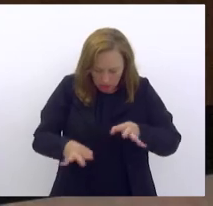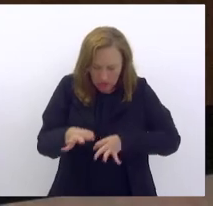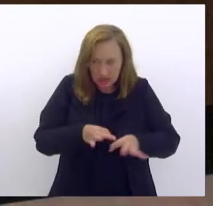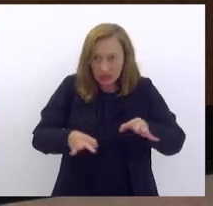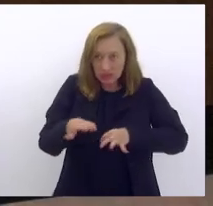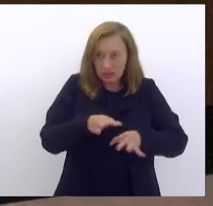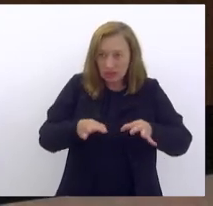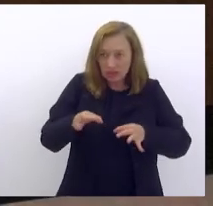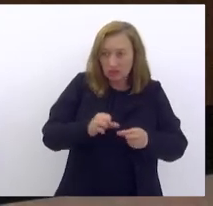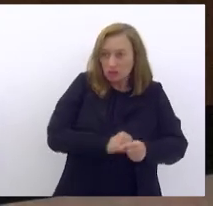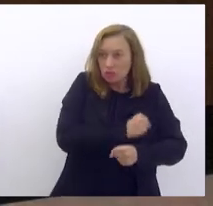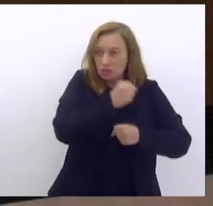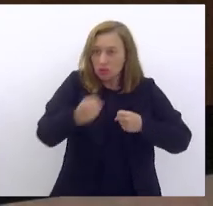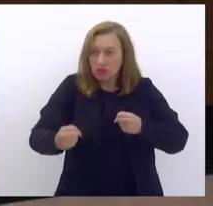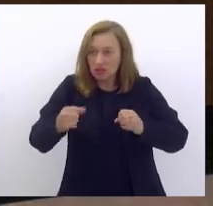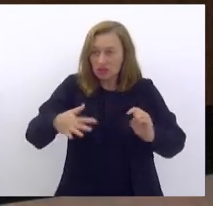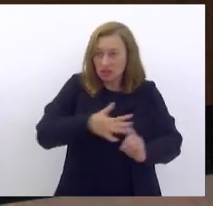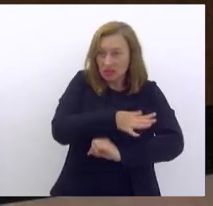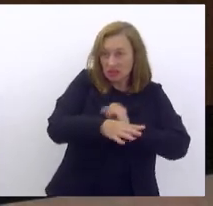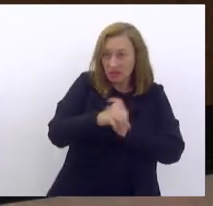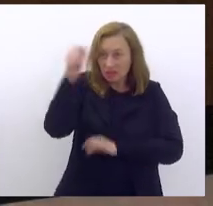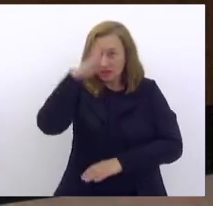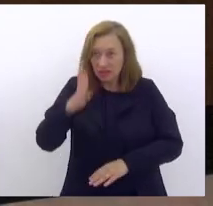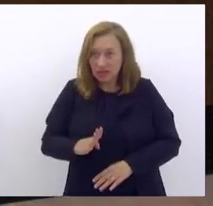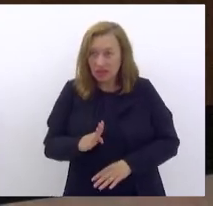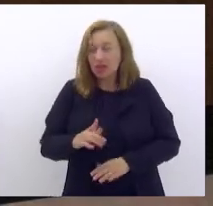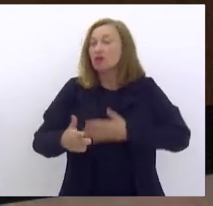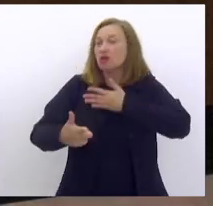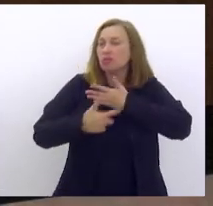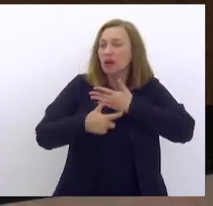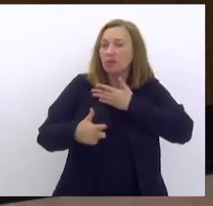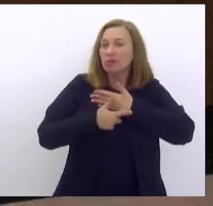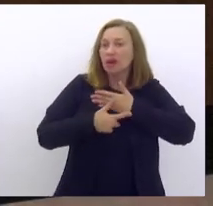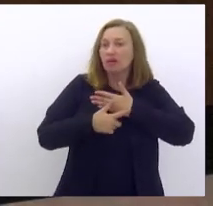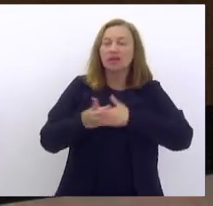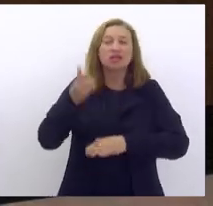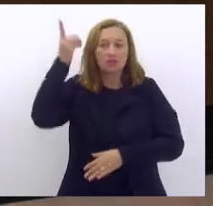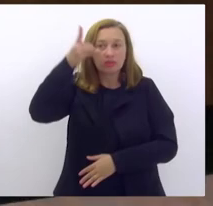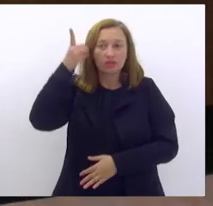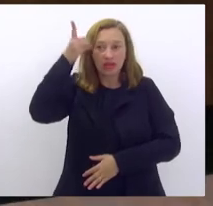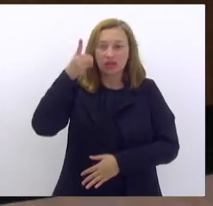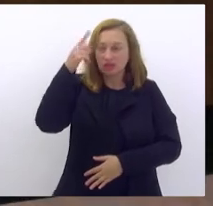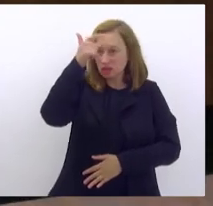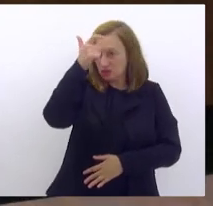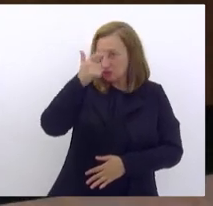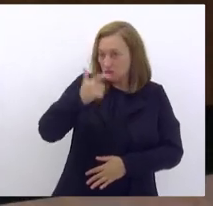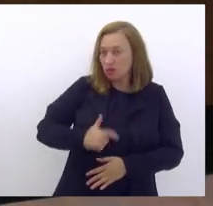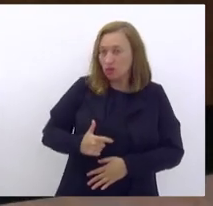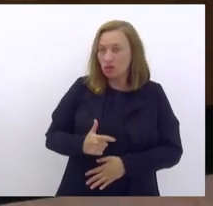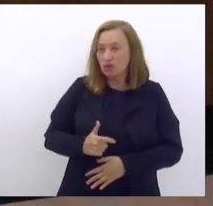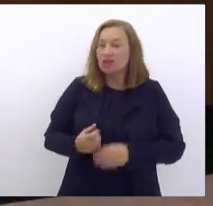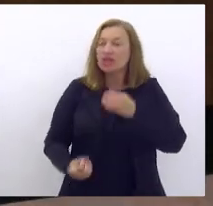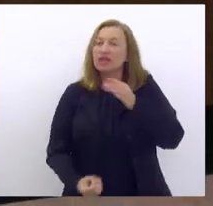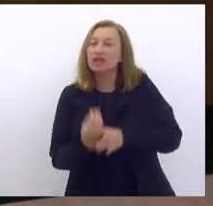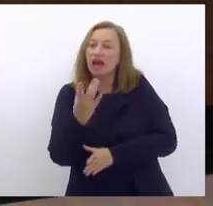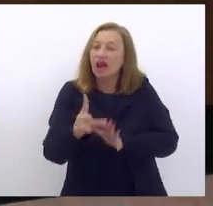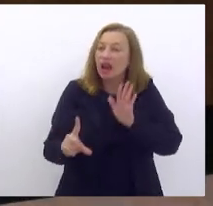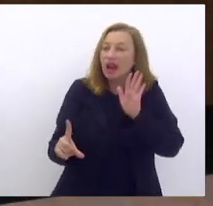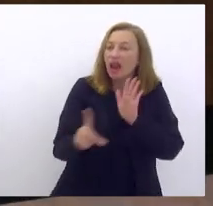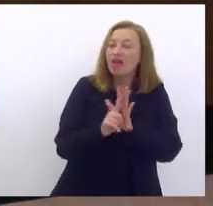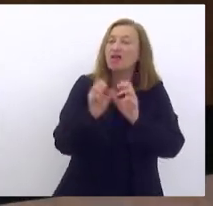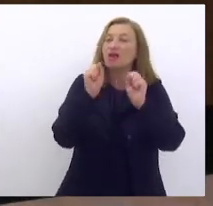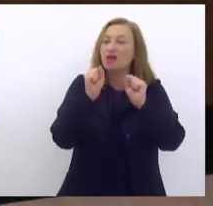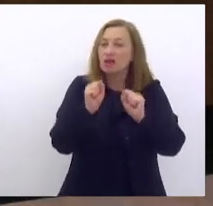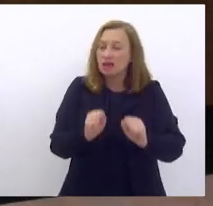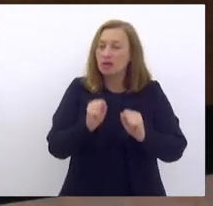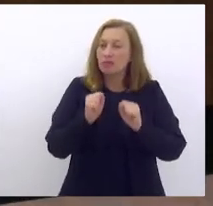na sociedade brasileira. E é nosso papel, enquanto parlamentares, formular leis que